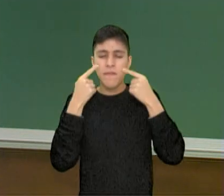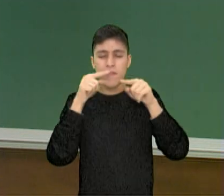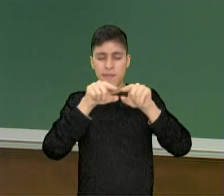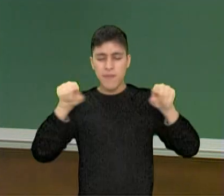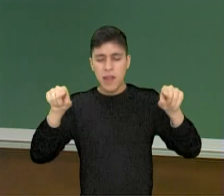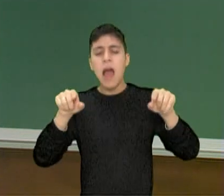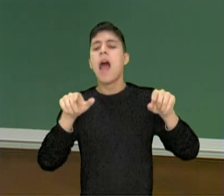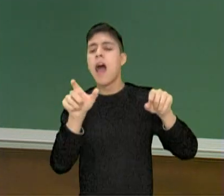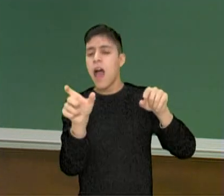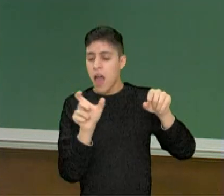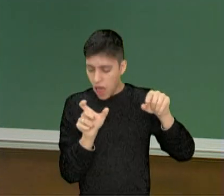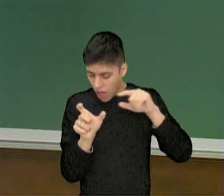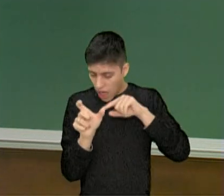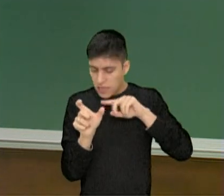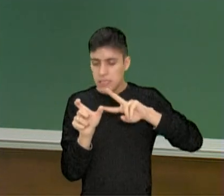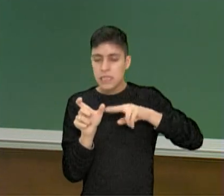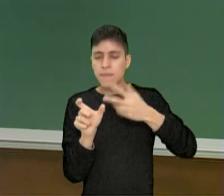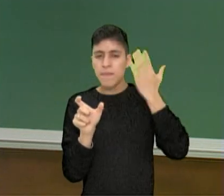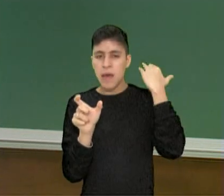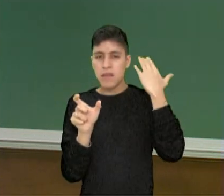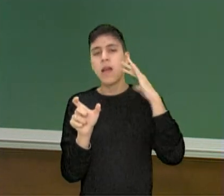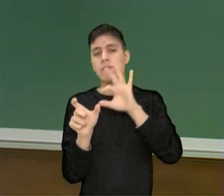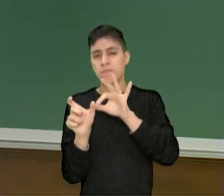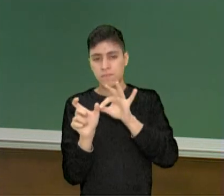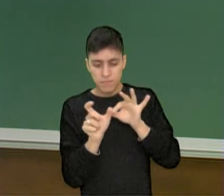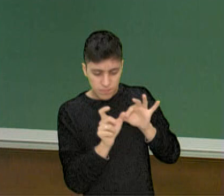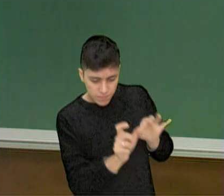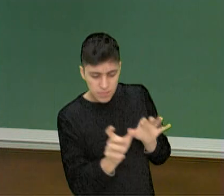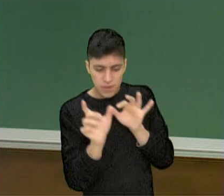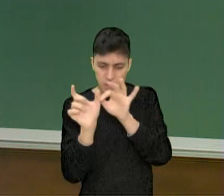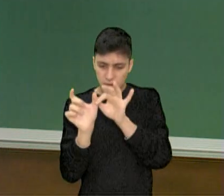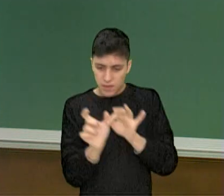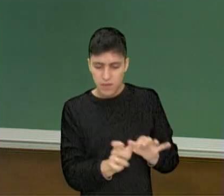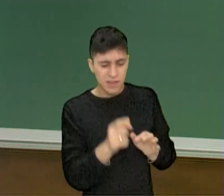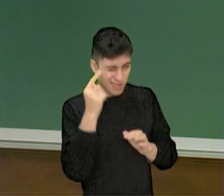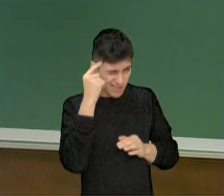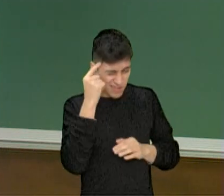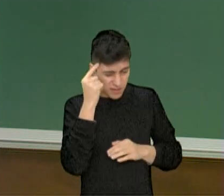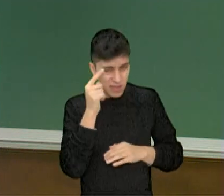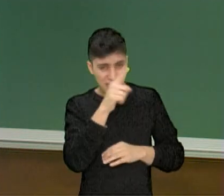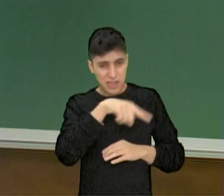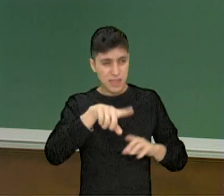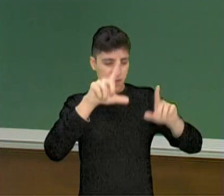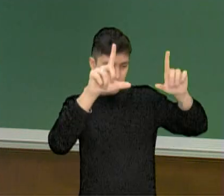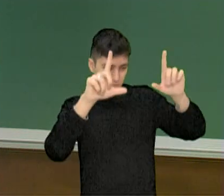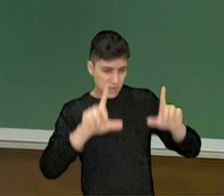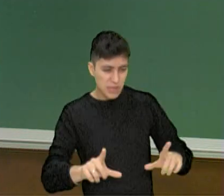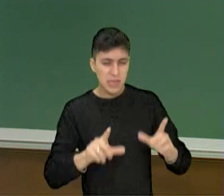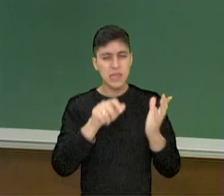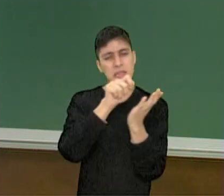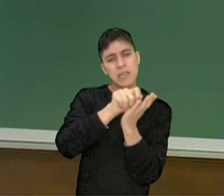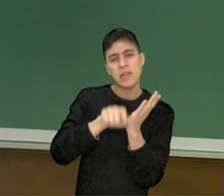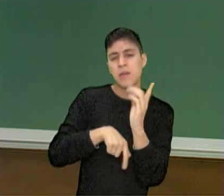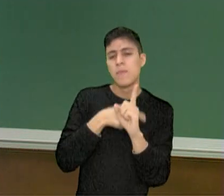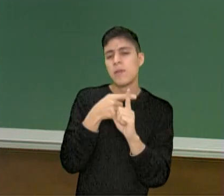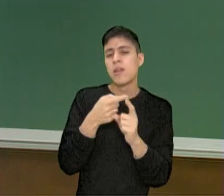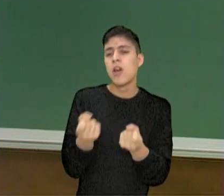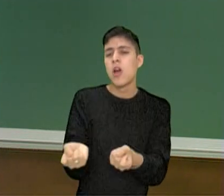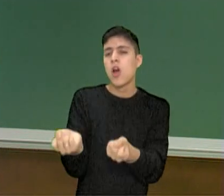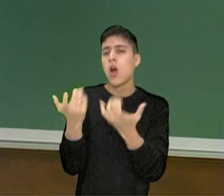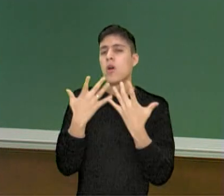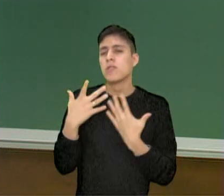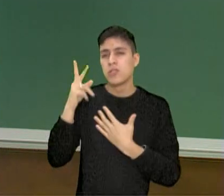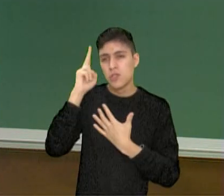pretérito, ou seja, verbos que estejam no passado. Todo aquele quadrinho ali, ele foi escrito contando situações que